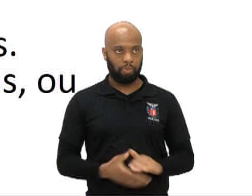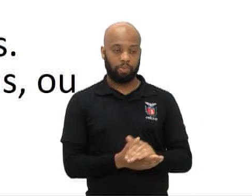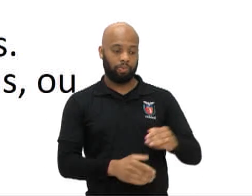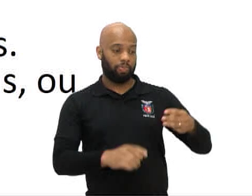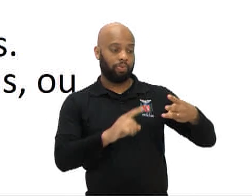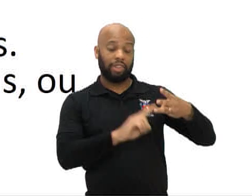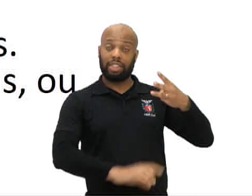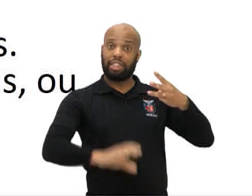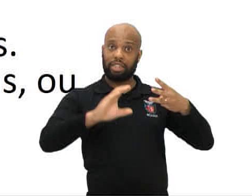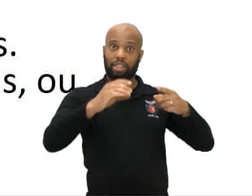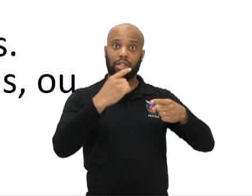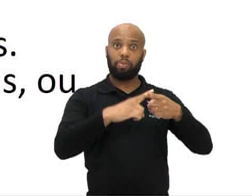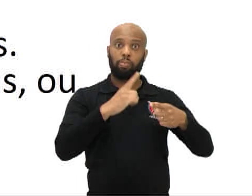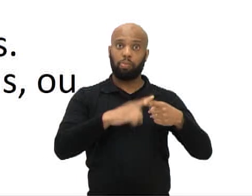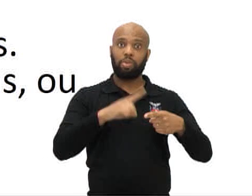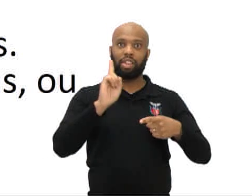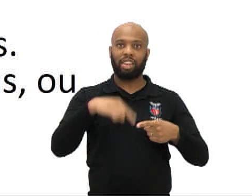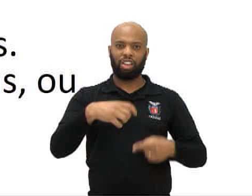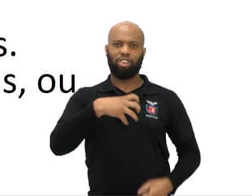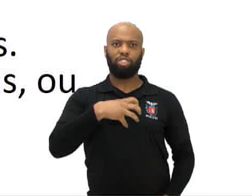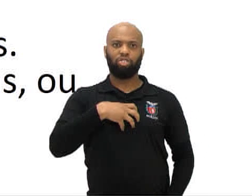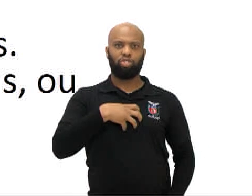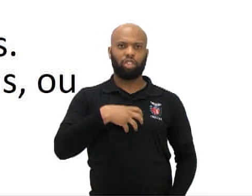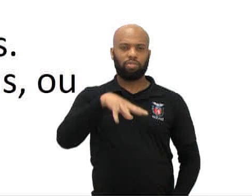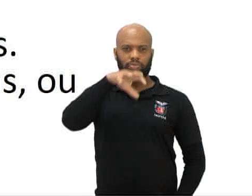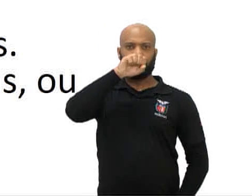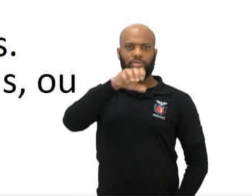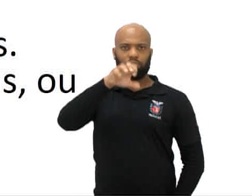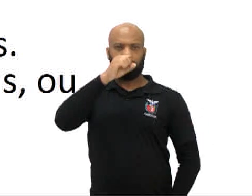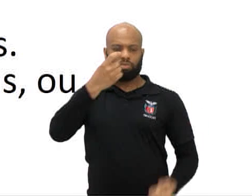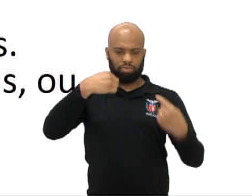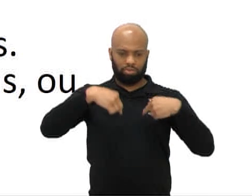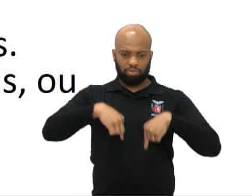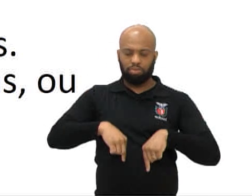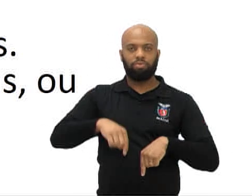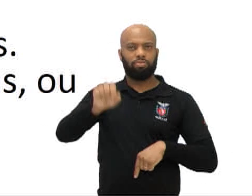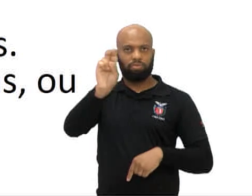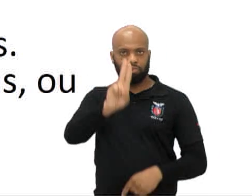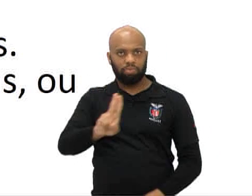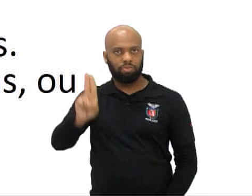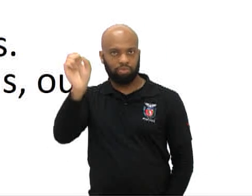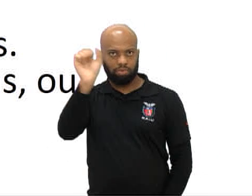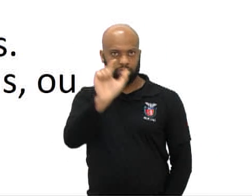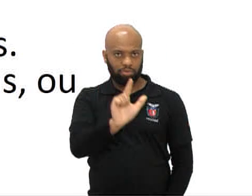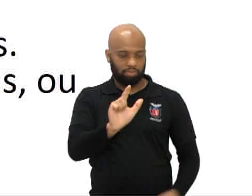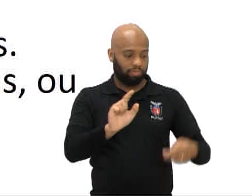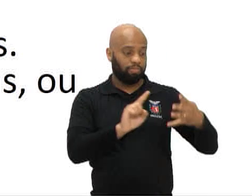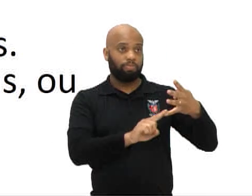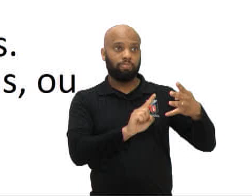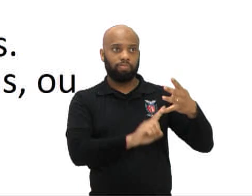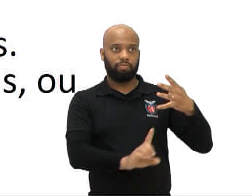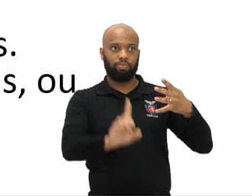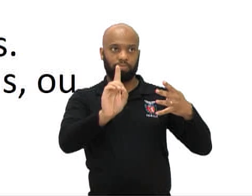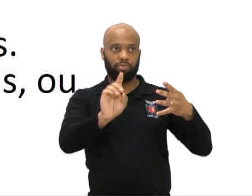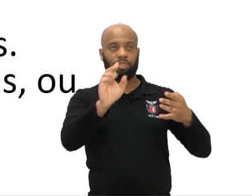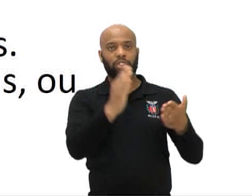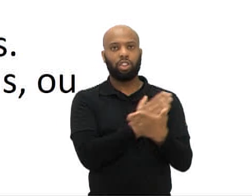letra C, por serem autótrofos fotossintetizantes? Ou letra D, algumas espécies